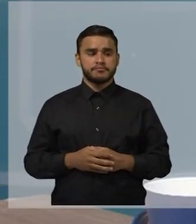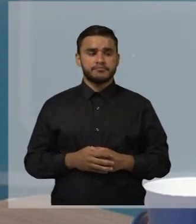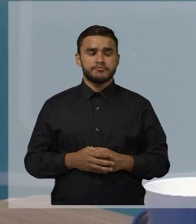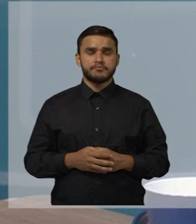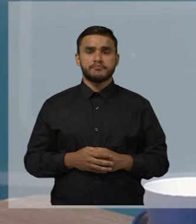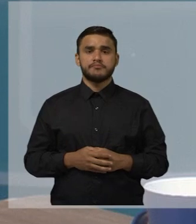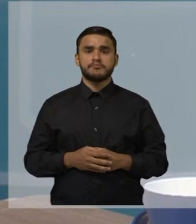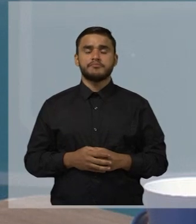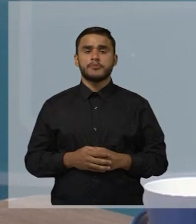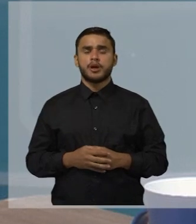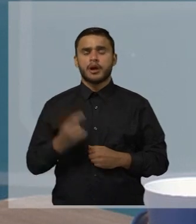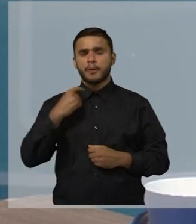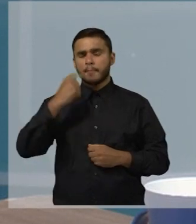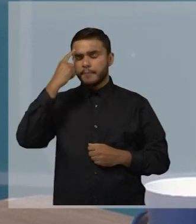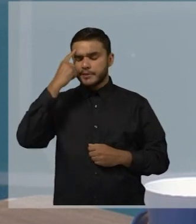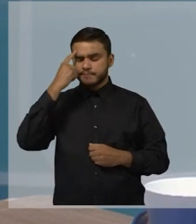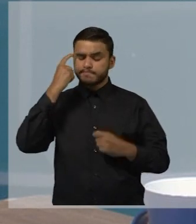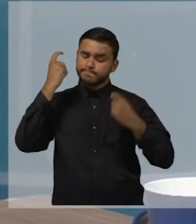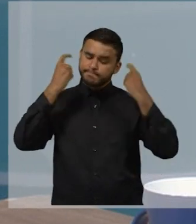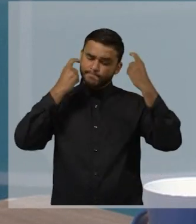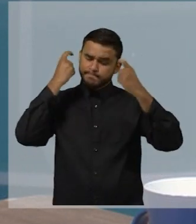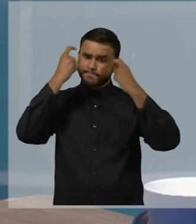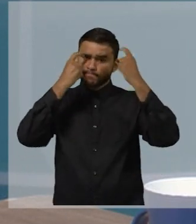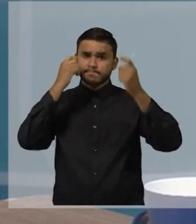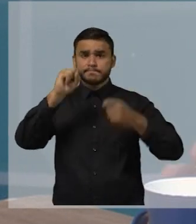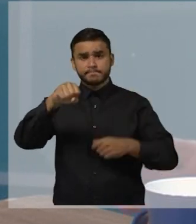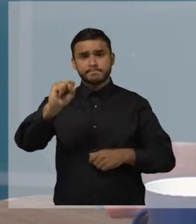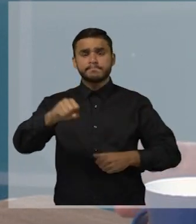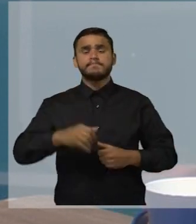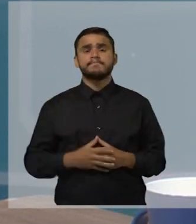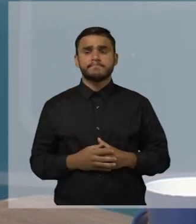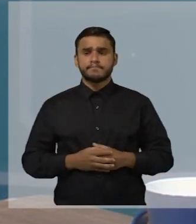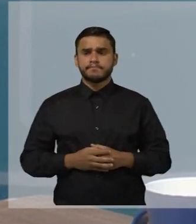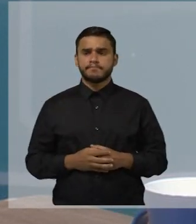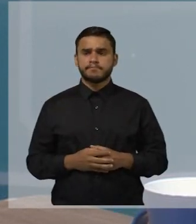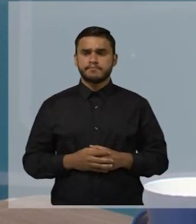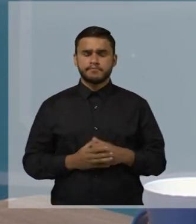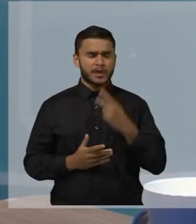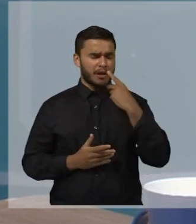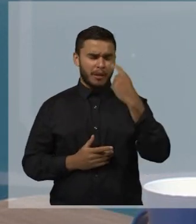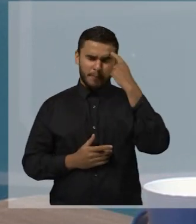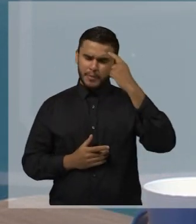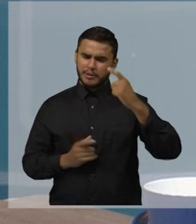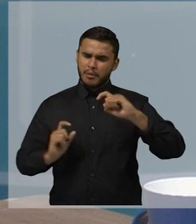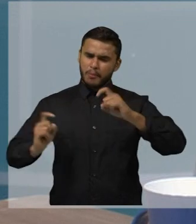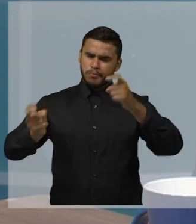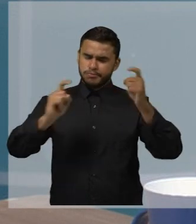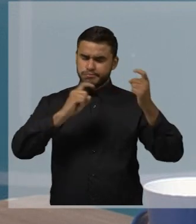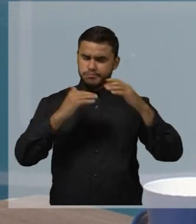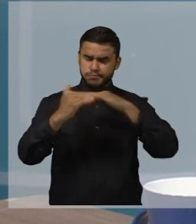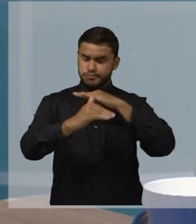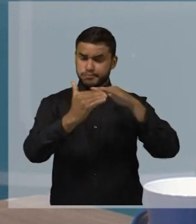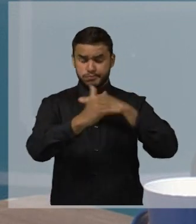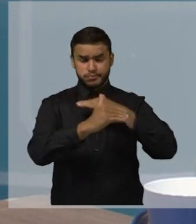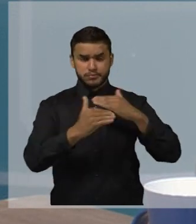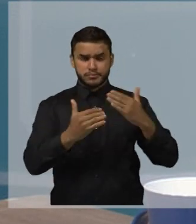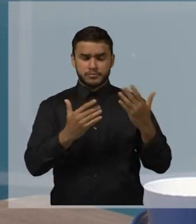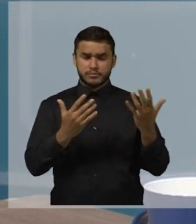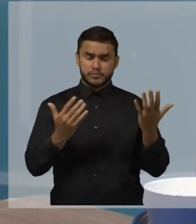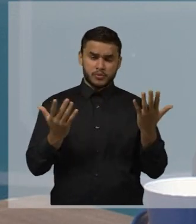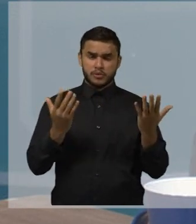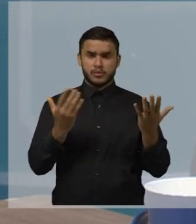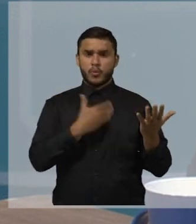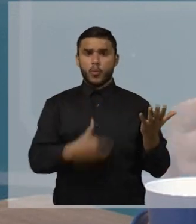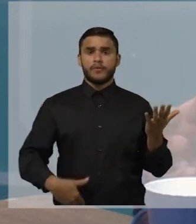Primeiramente, não há nenhuma dúvida de que preocupa e até surpreende essa